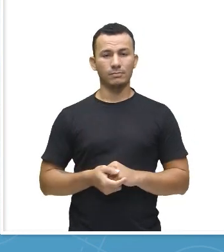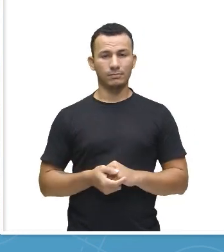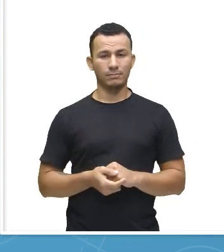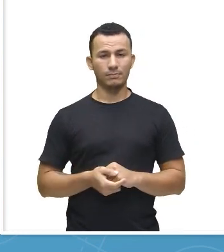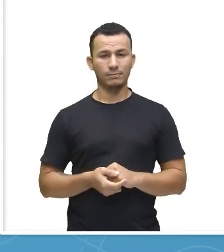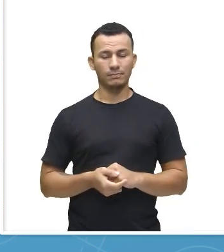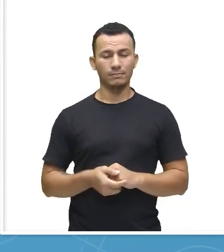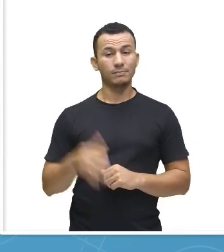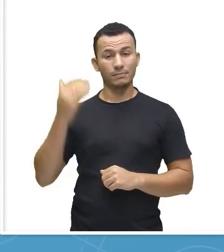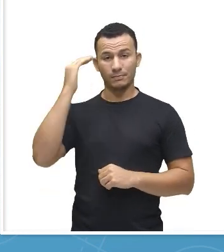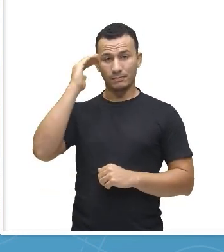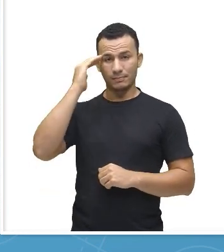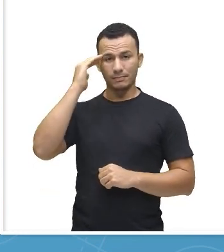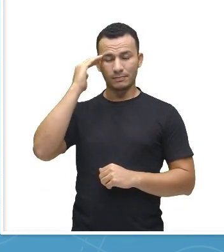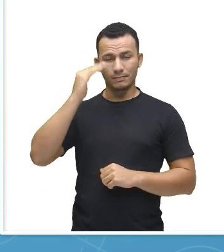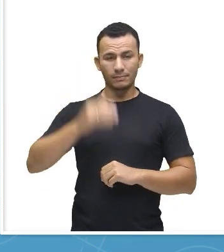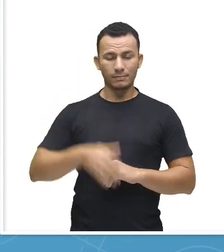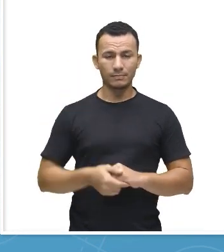bem.